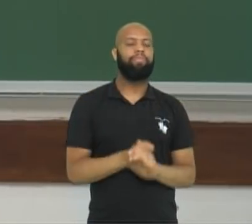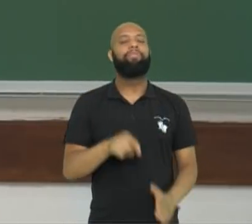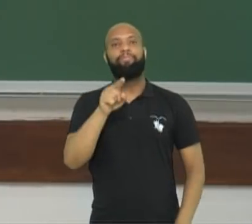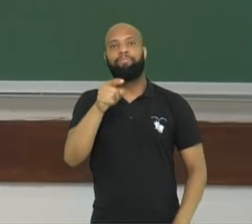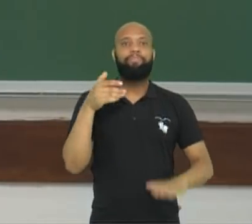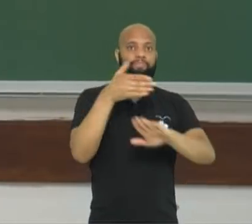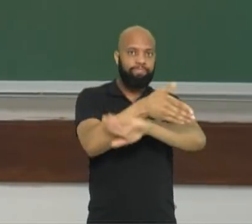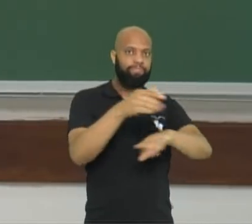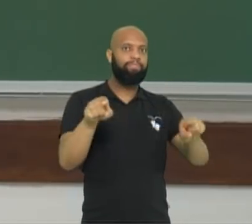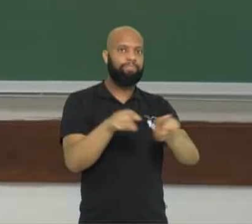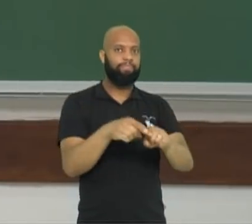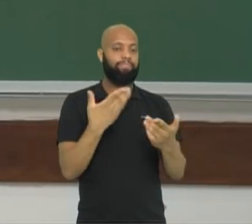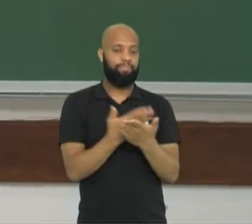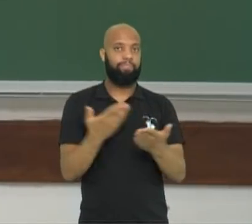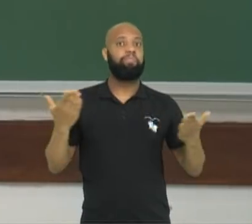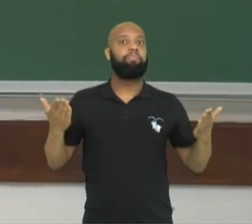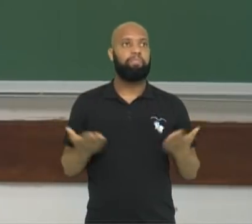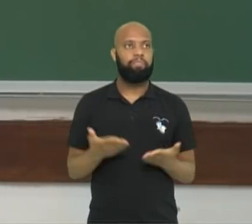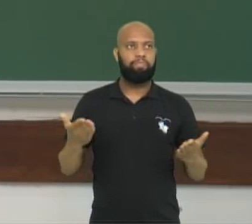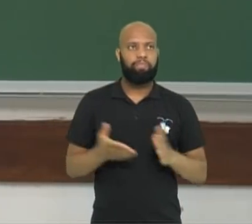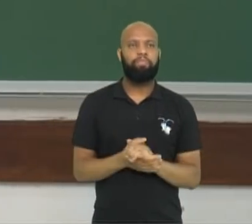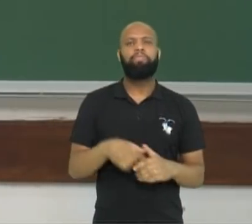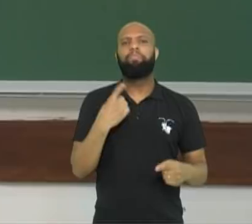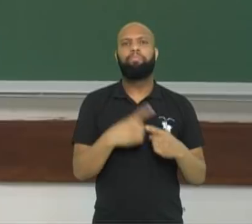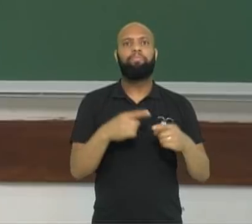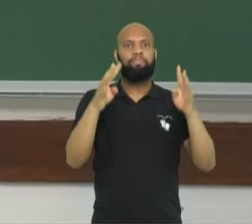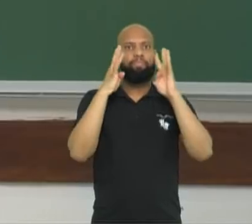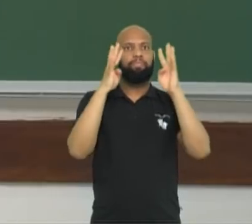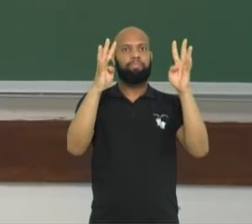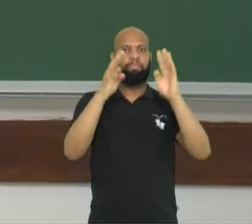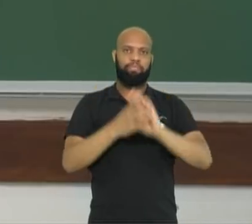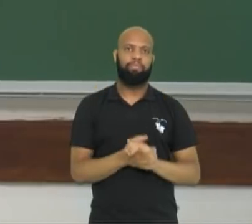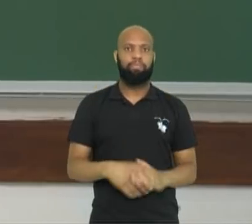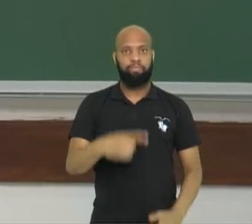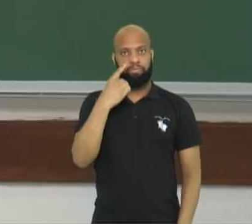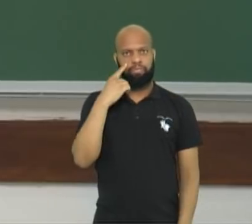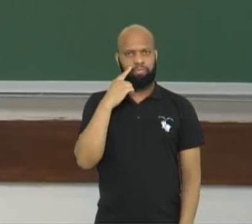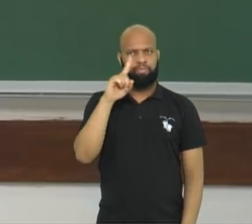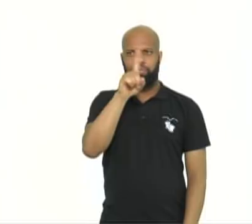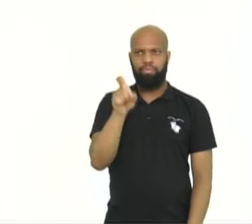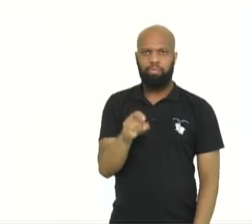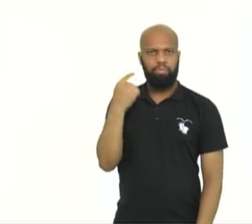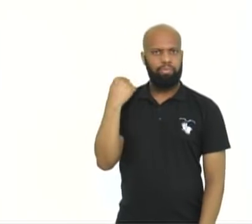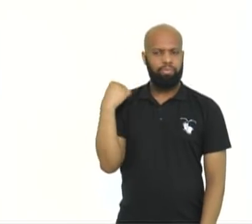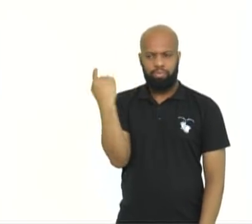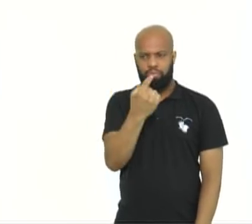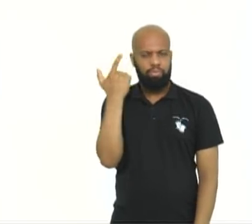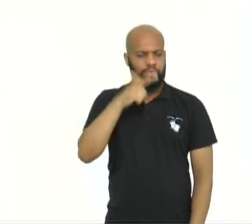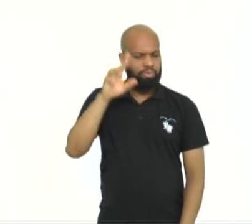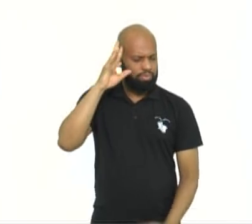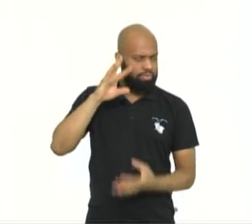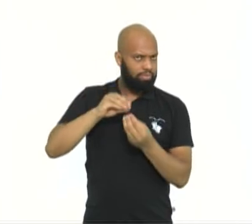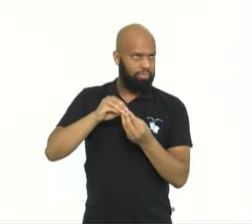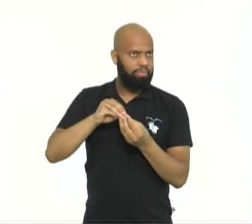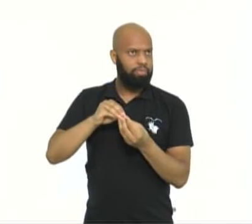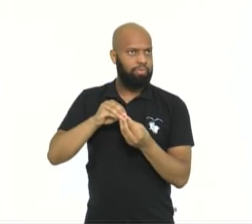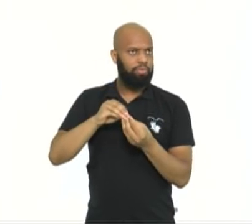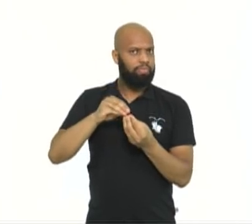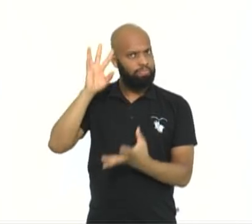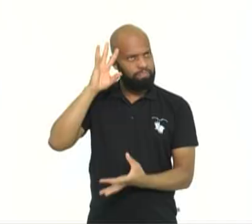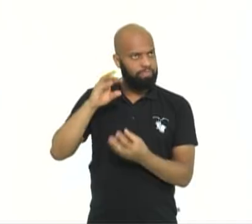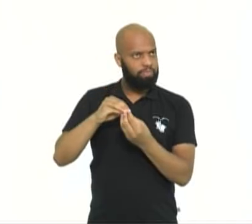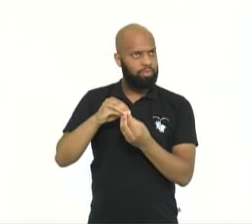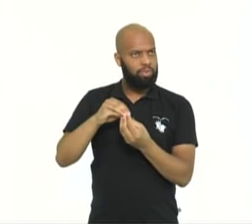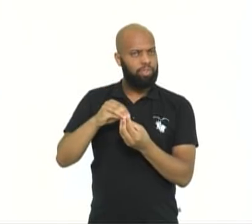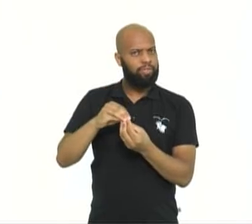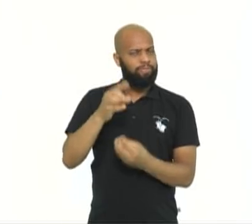você participar da nossa aula, para você prestar atenção. Olha lá, será que nós conseguimos compreender, né,